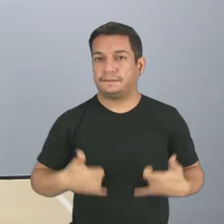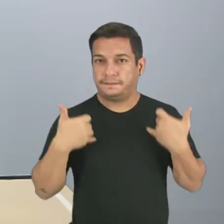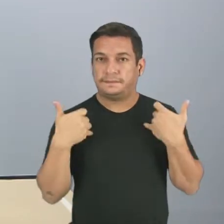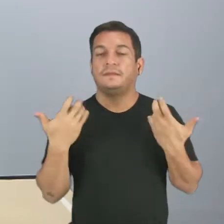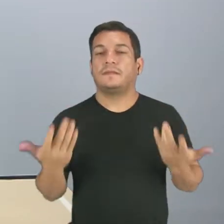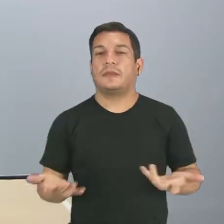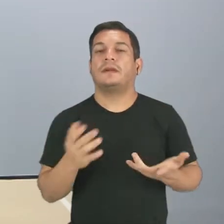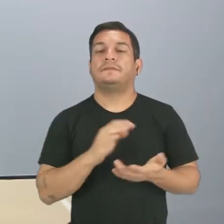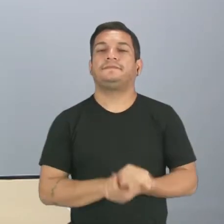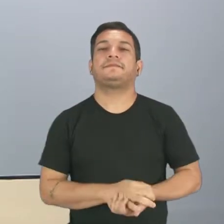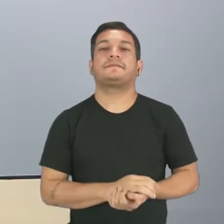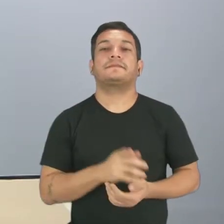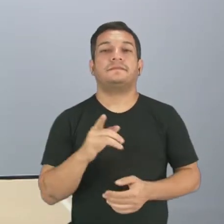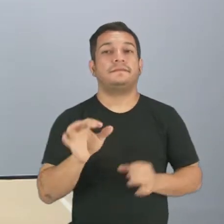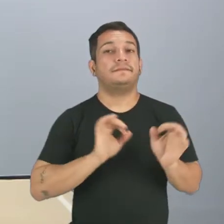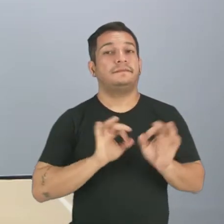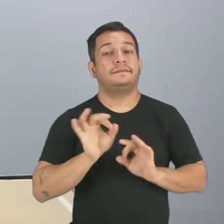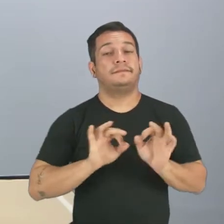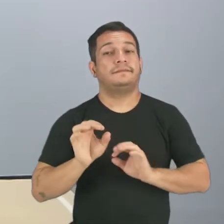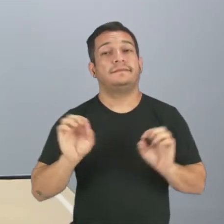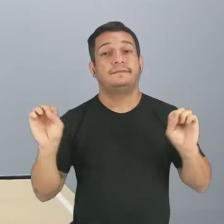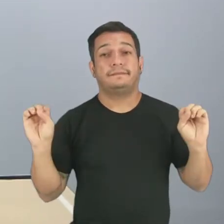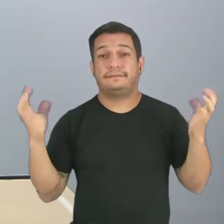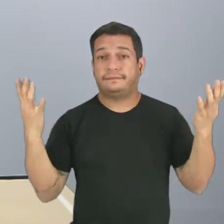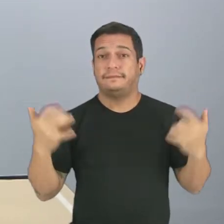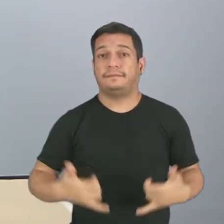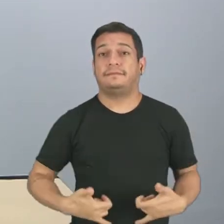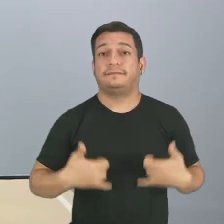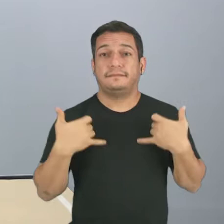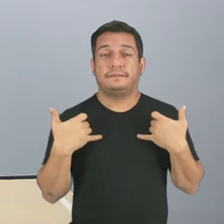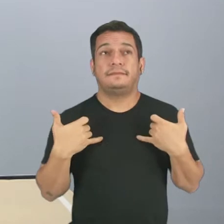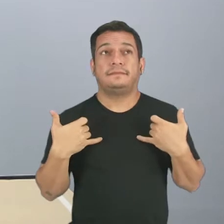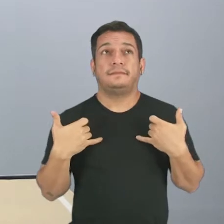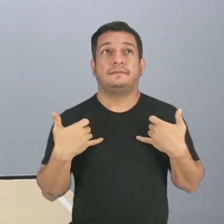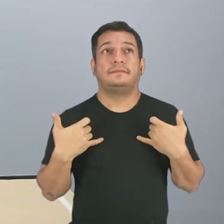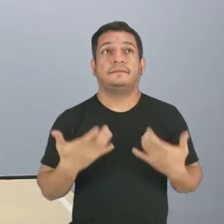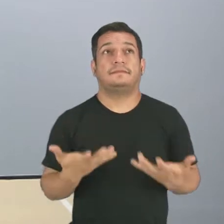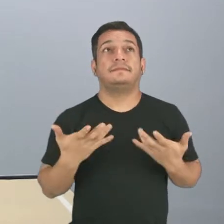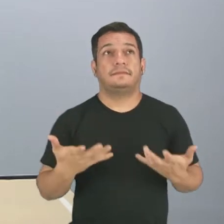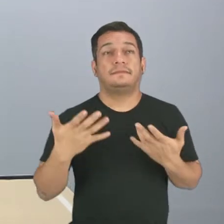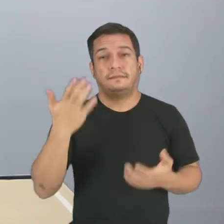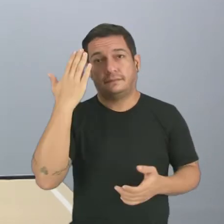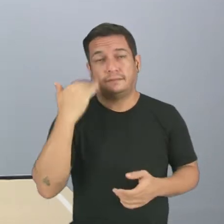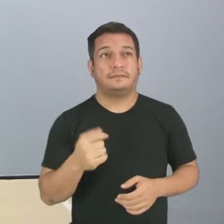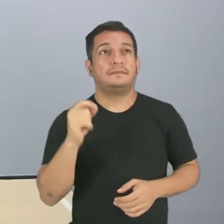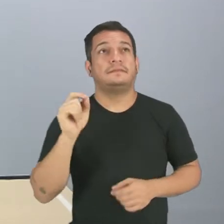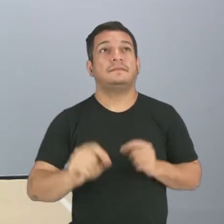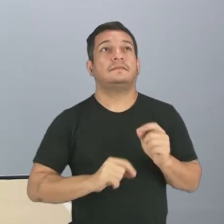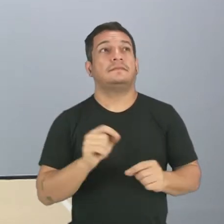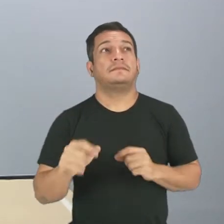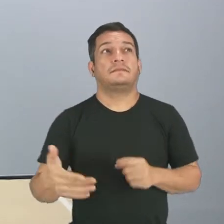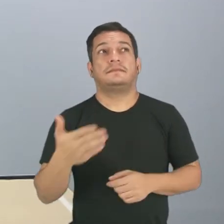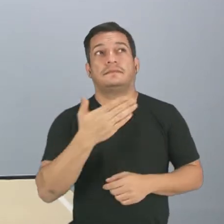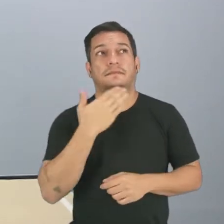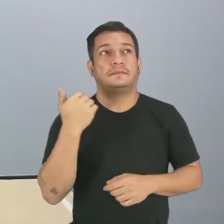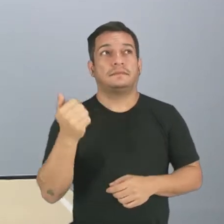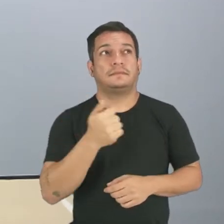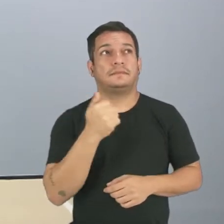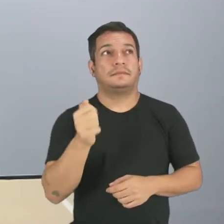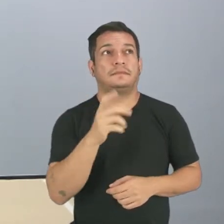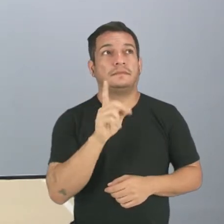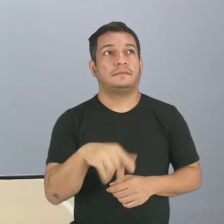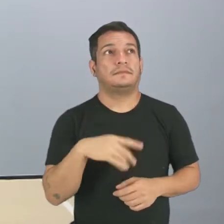mesmo. Enquanto ele planejava a sua festa de aniversário, ele queria saber o que seria melhor para os